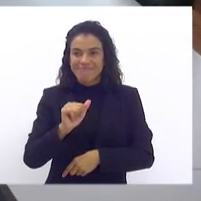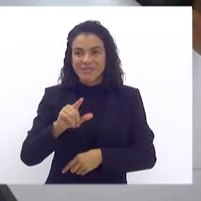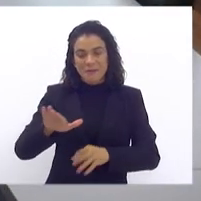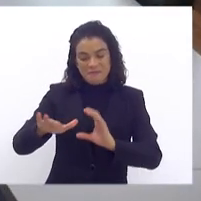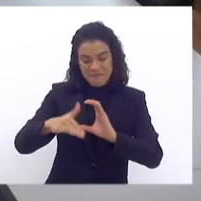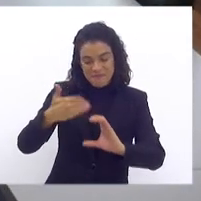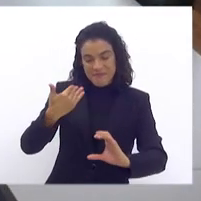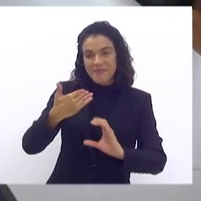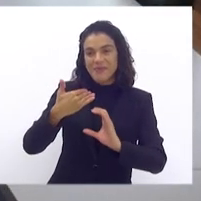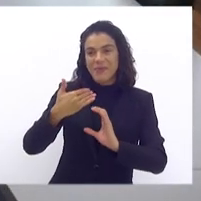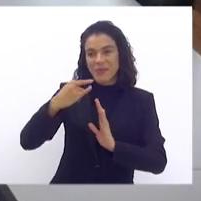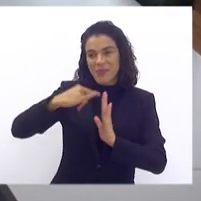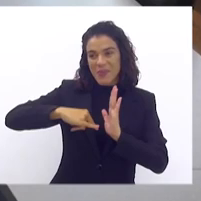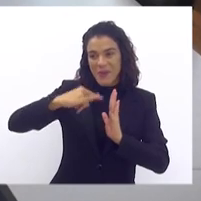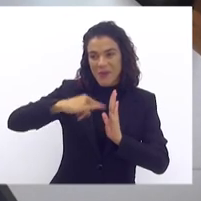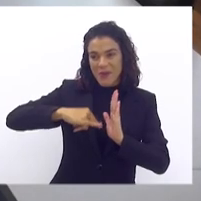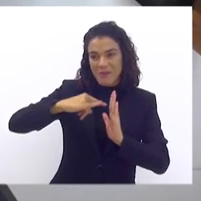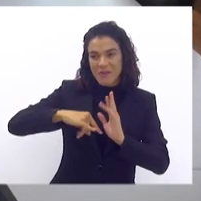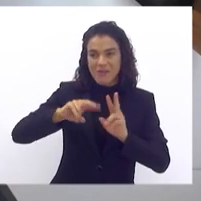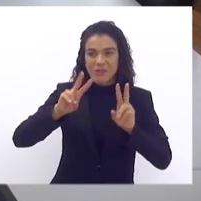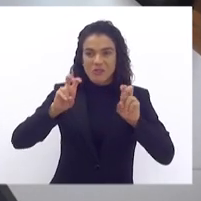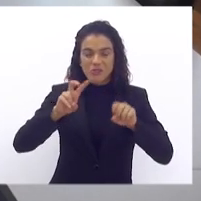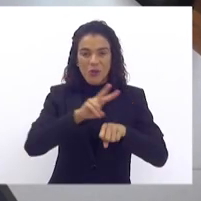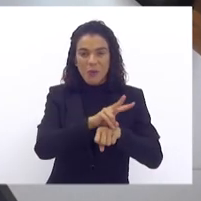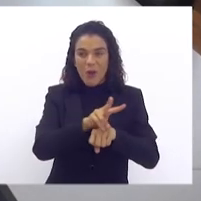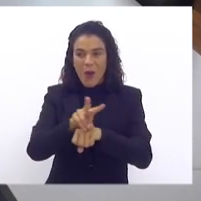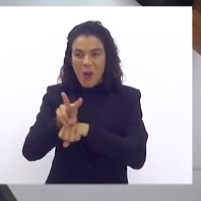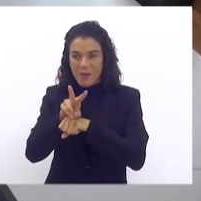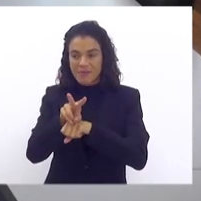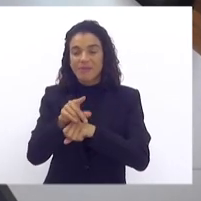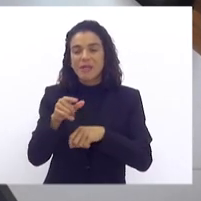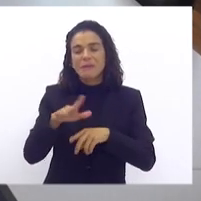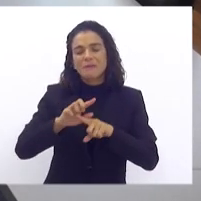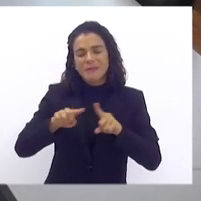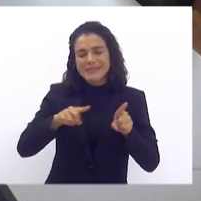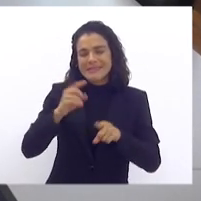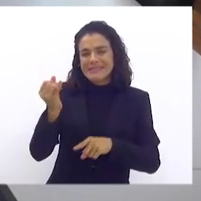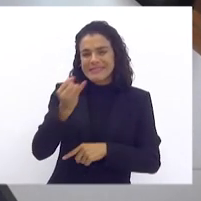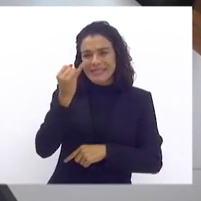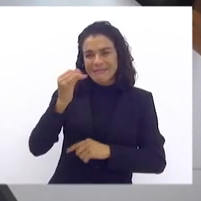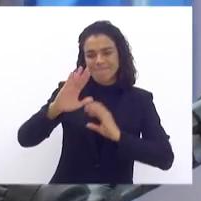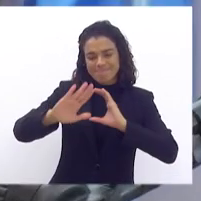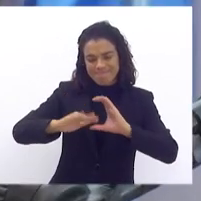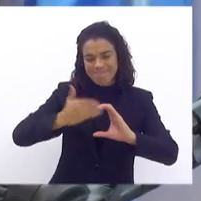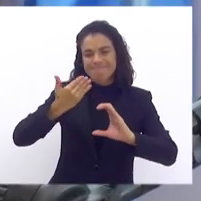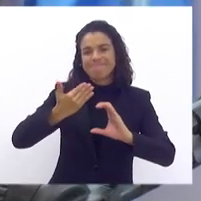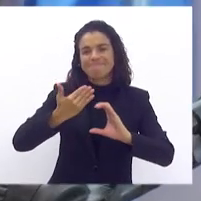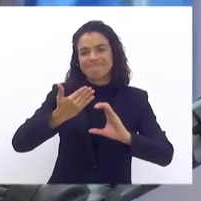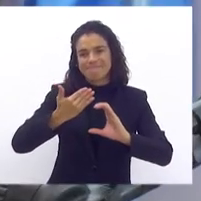documento citado aí sobre o observatório, mas eu seria importante que ele também viesse